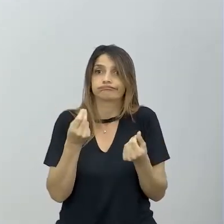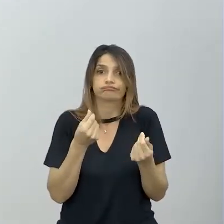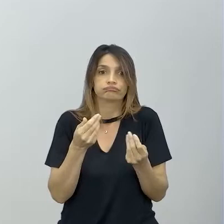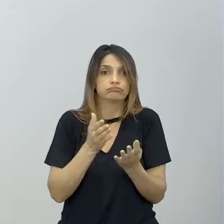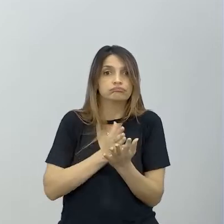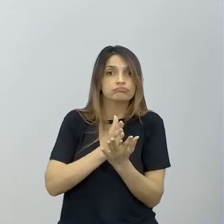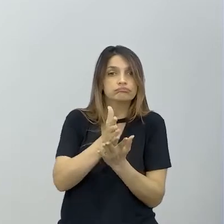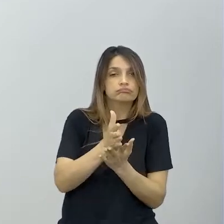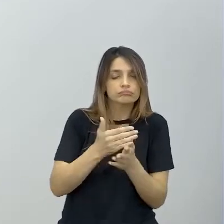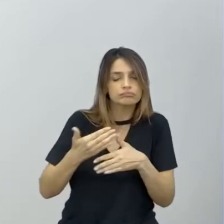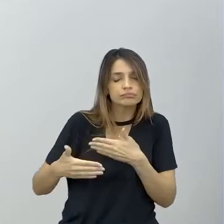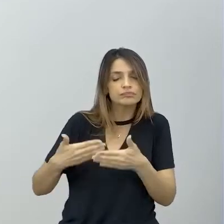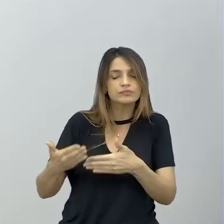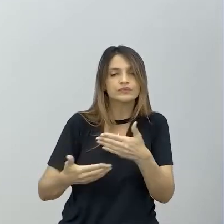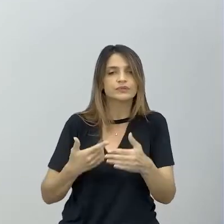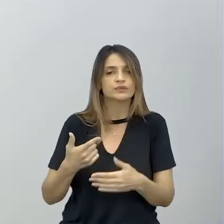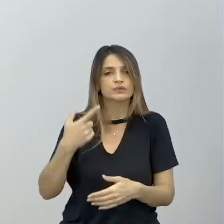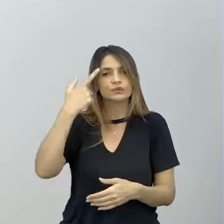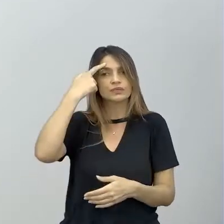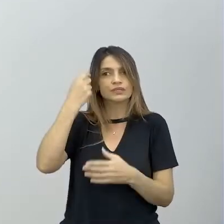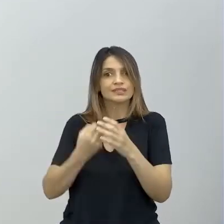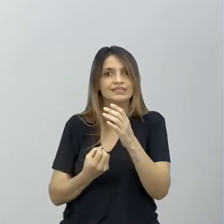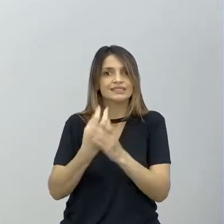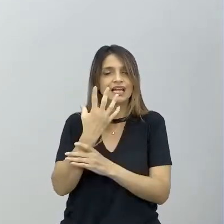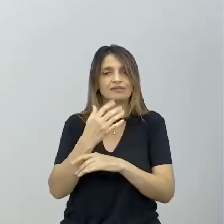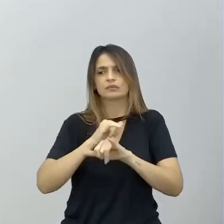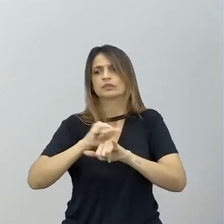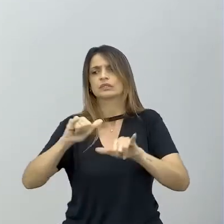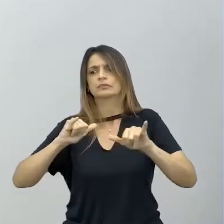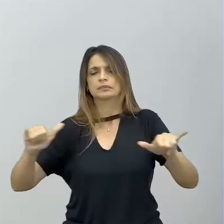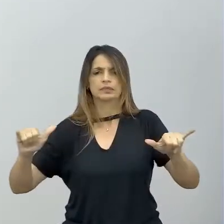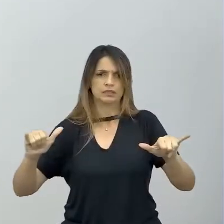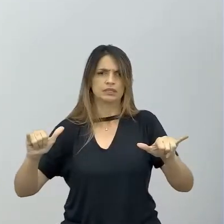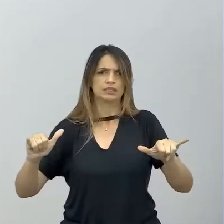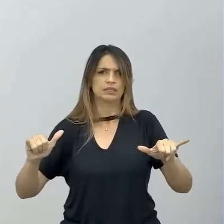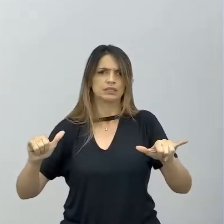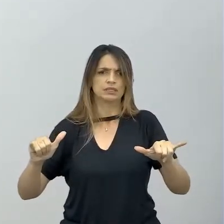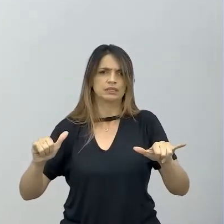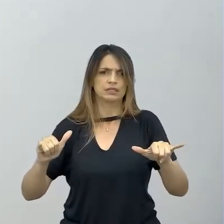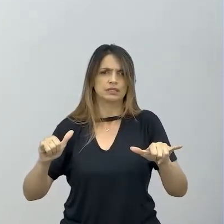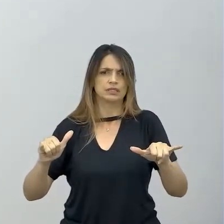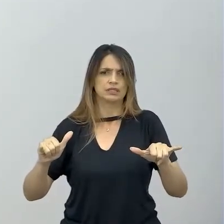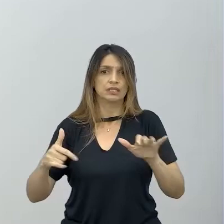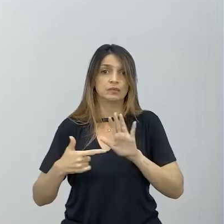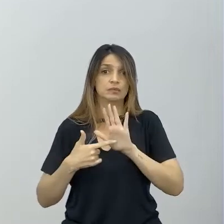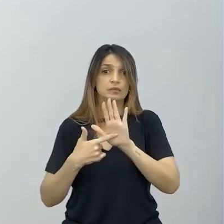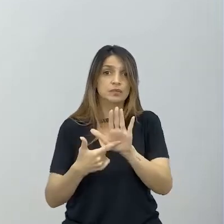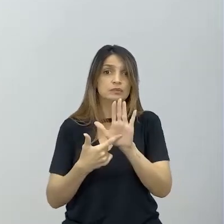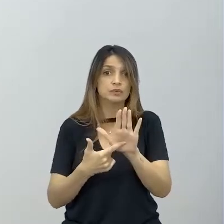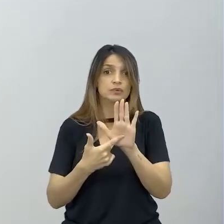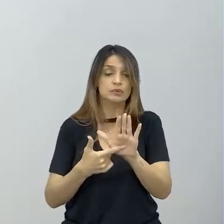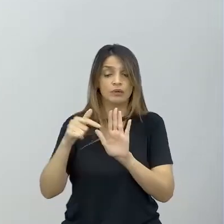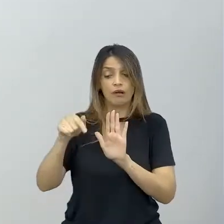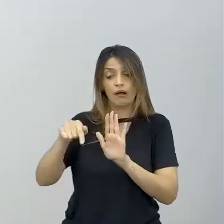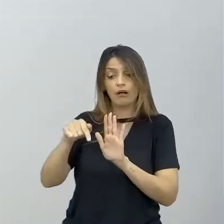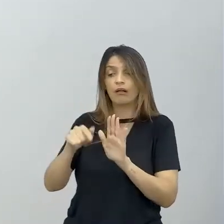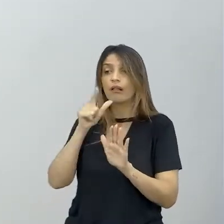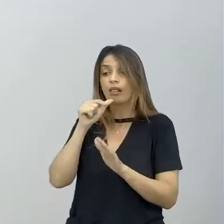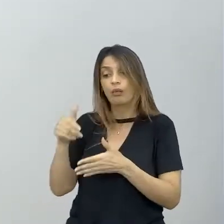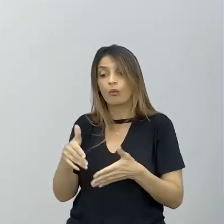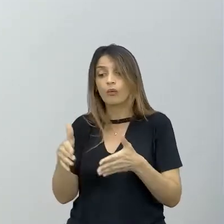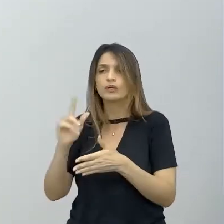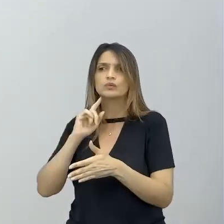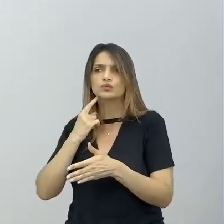processo criativo, ele pode criar uma campanha publicitária a respeito daquele córrego, quais